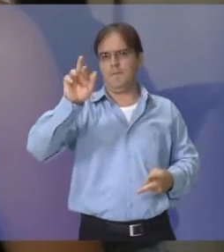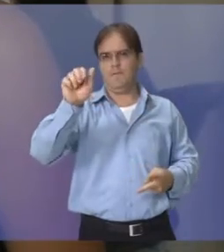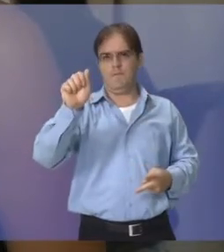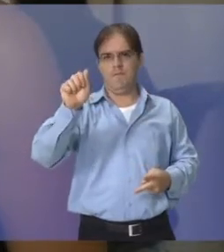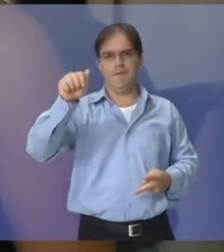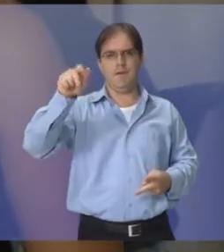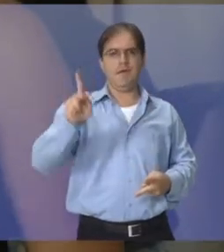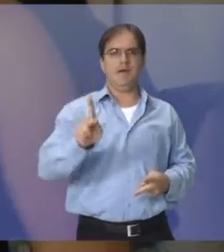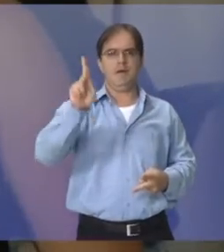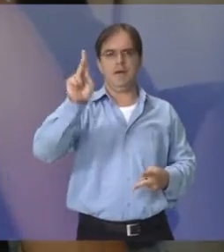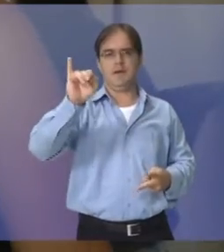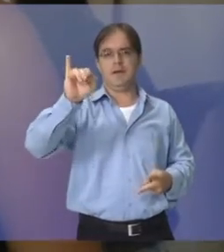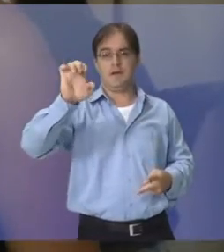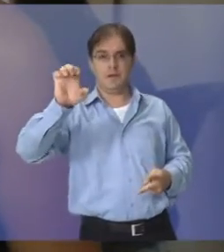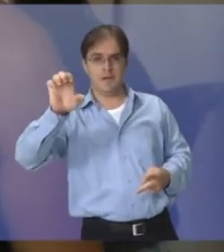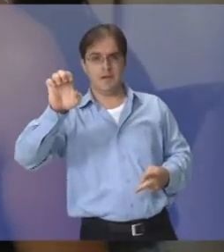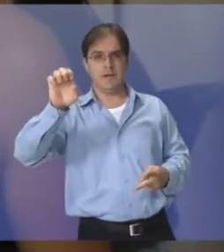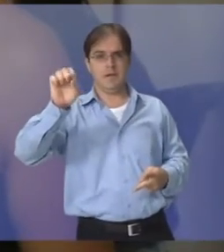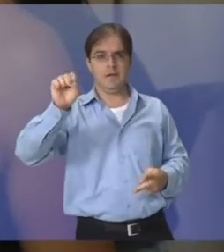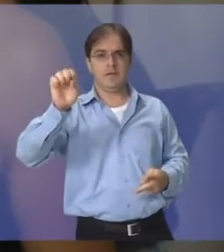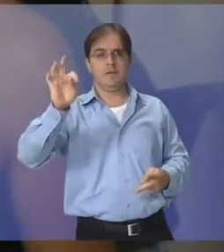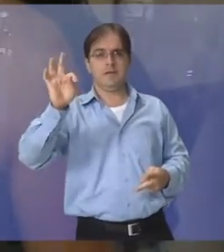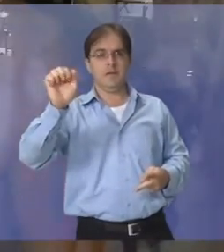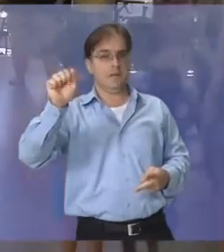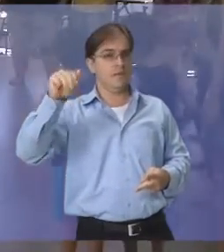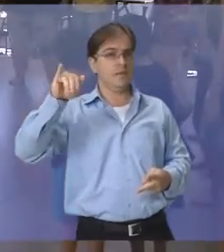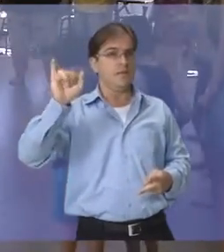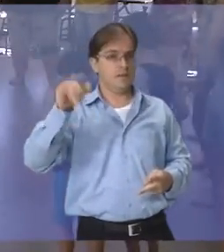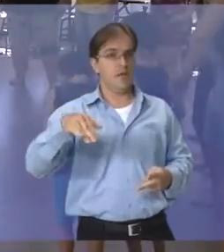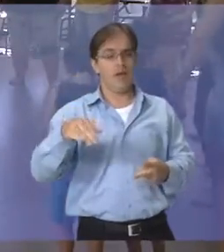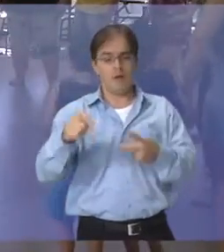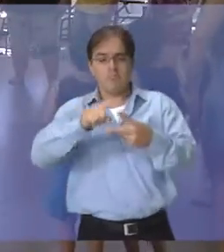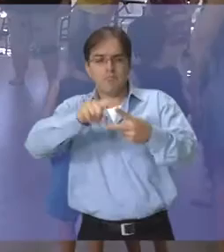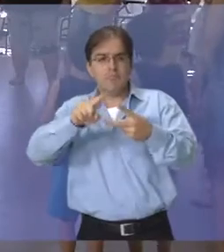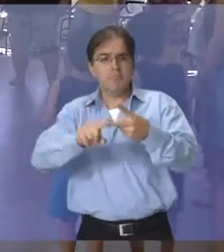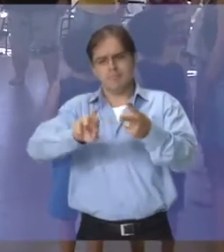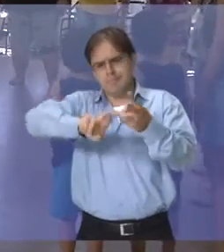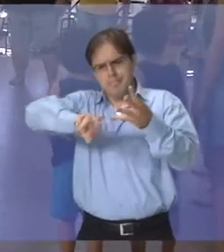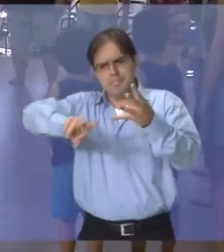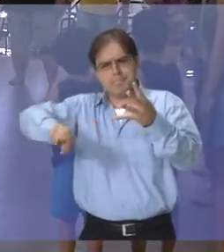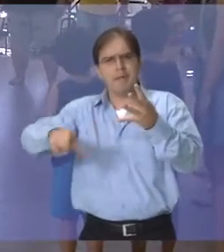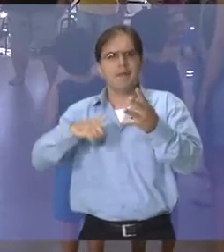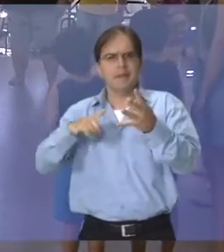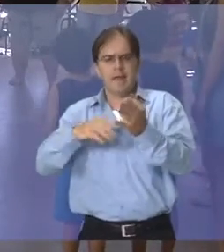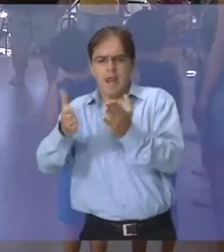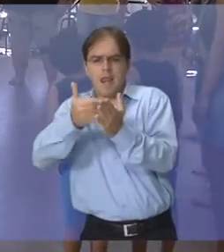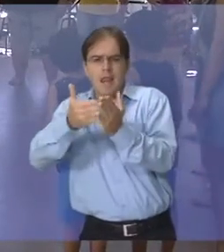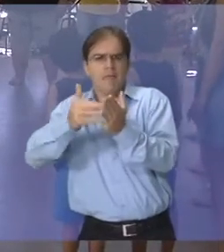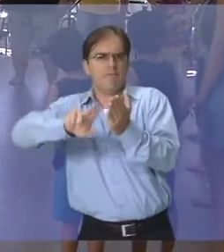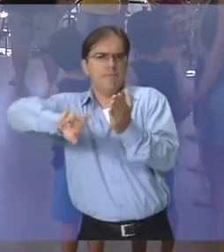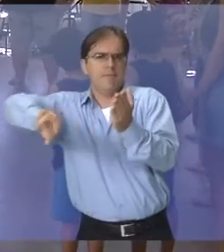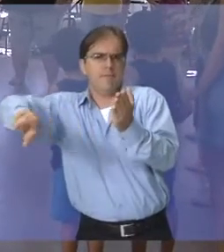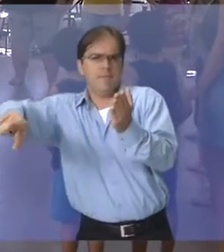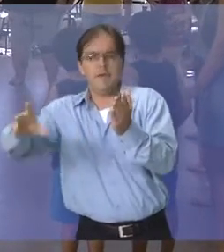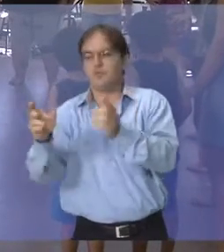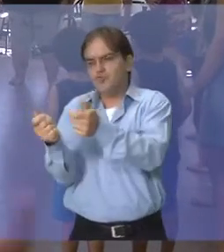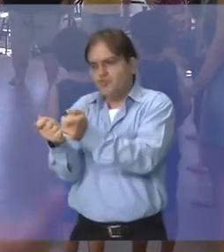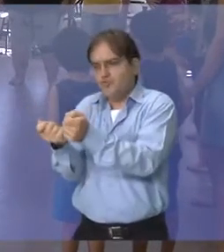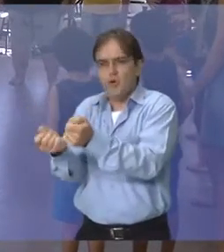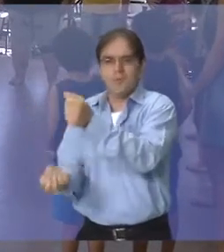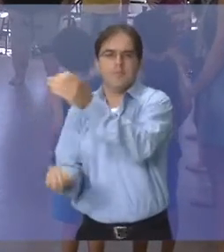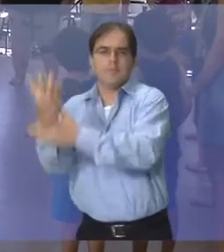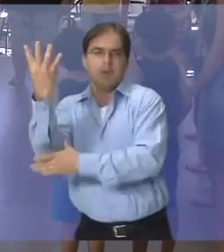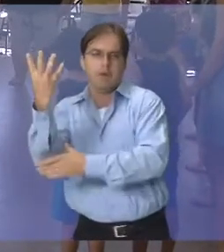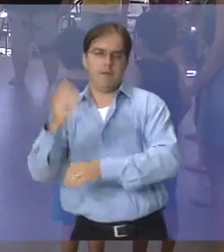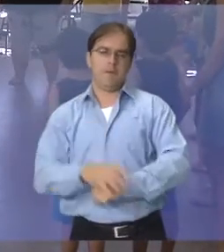né, da literatura, que aí traz um pouco da história dele também. A gente conseguiu compreender melhor o universo dessas crianças na